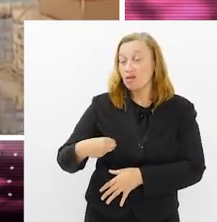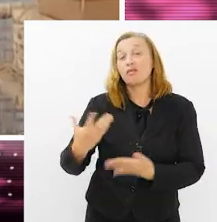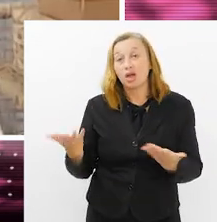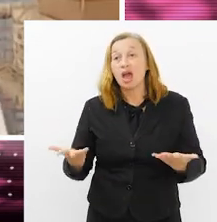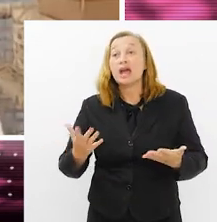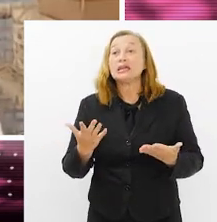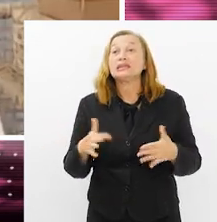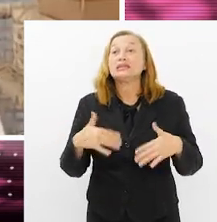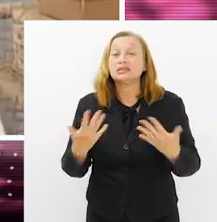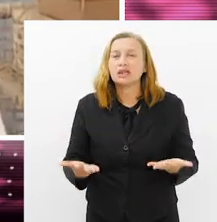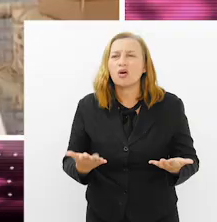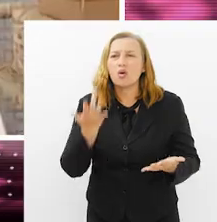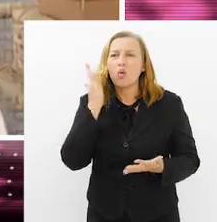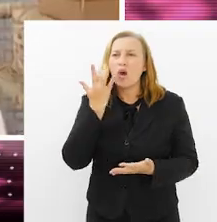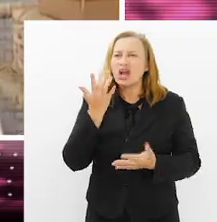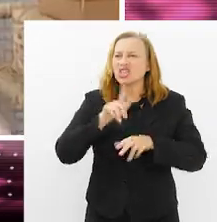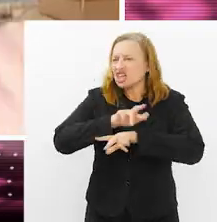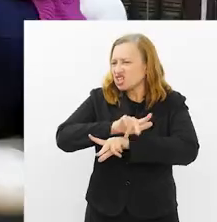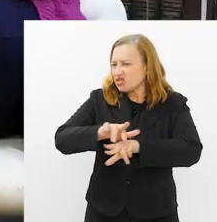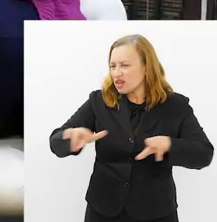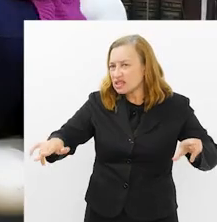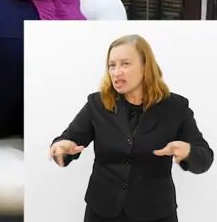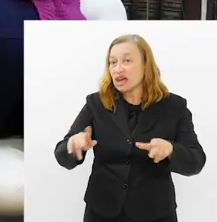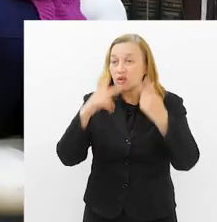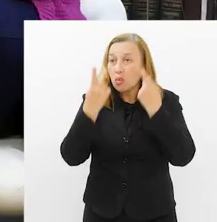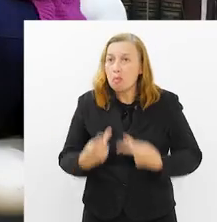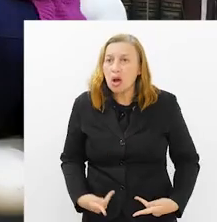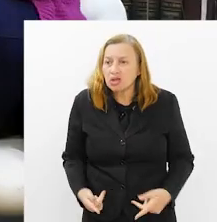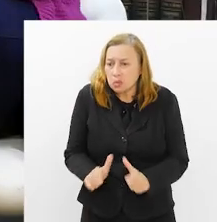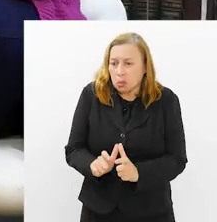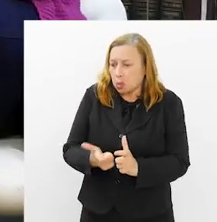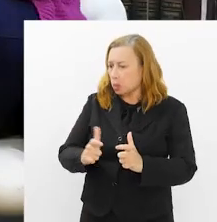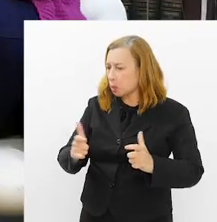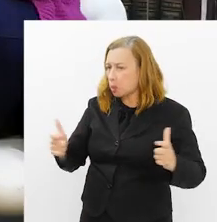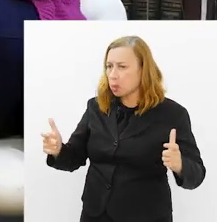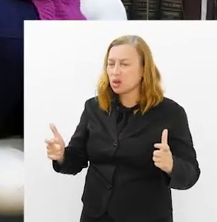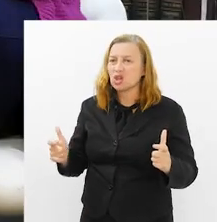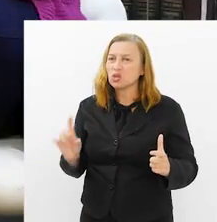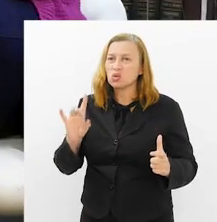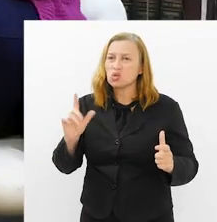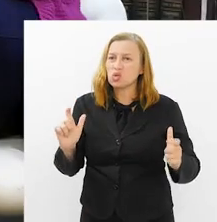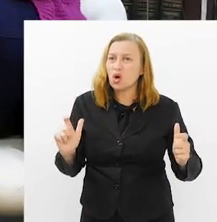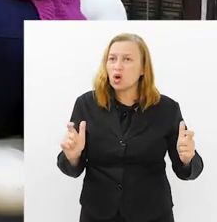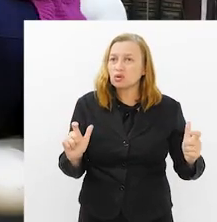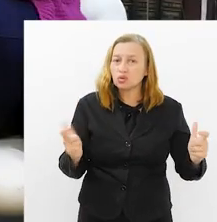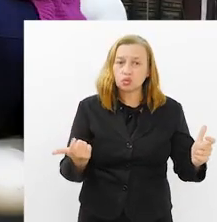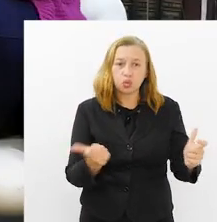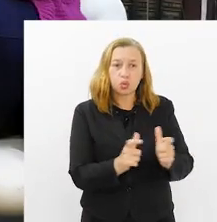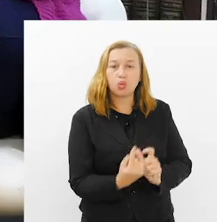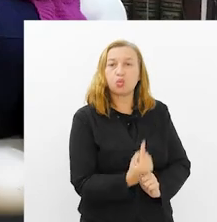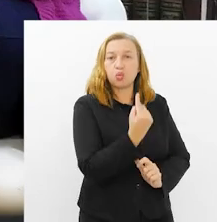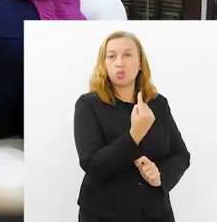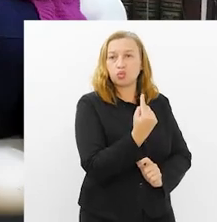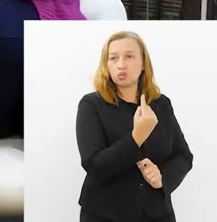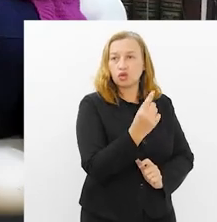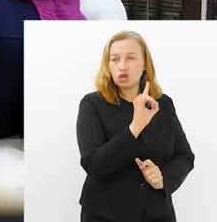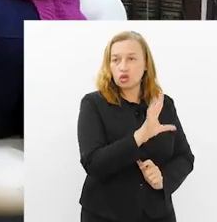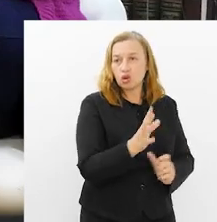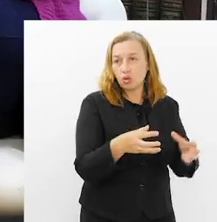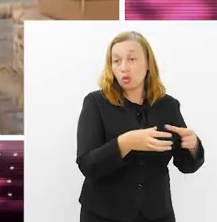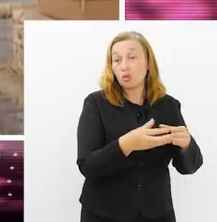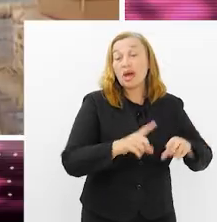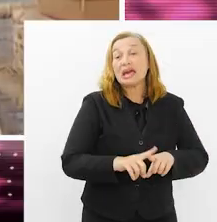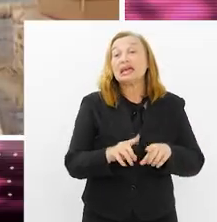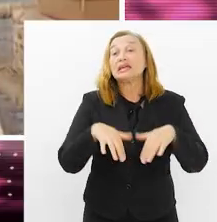prole, né? Então, eu acho que a diversidade humana ela é tão grande, ela não se restringe a isso. E o poder